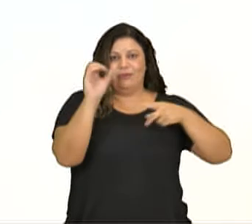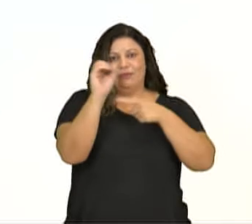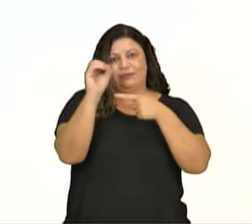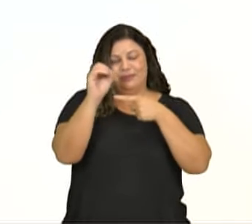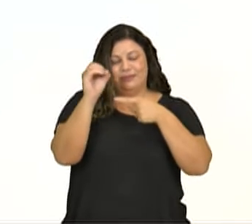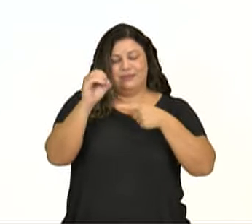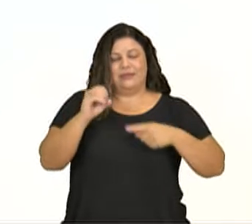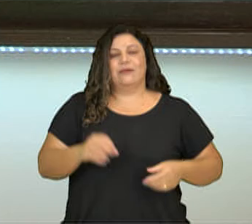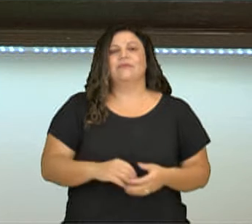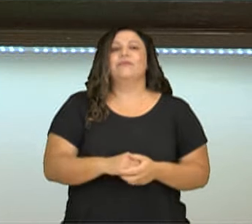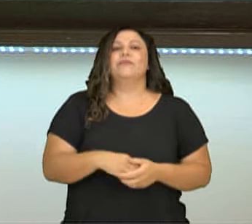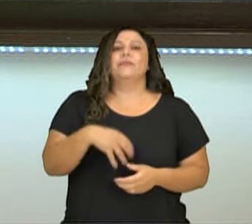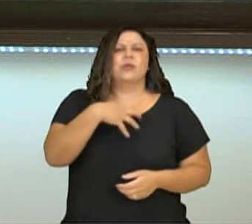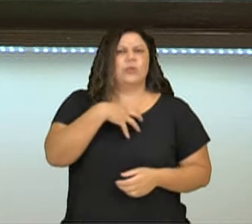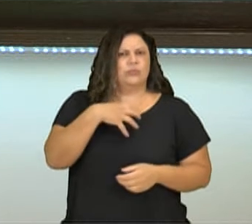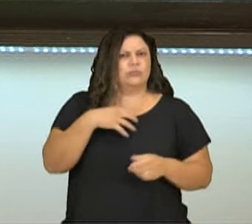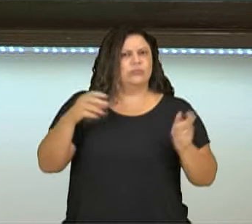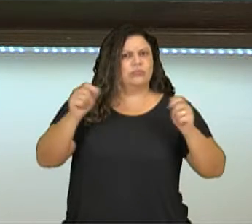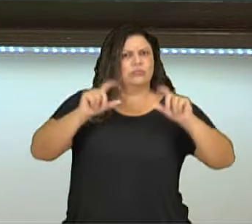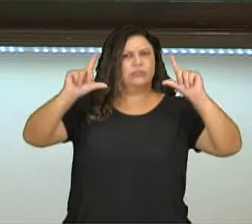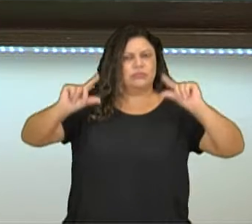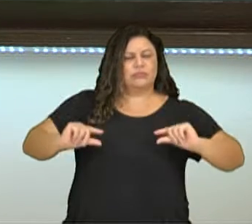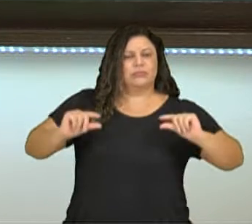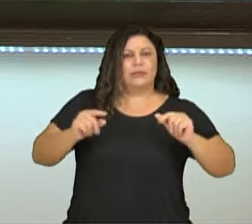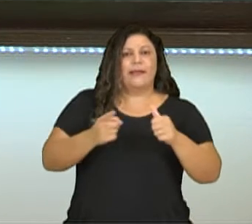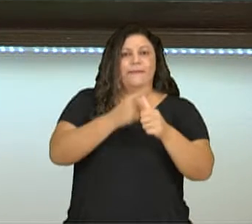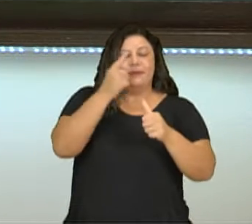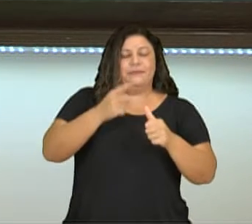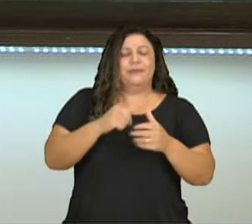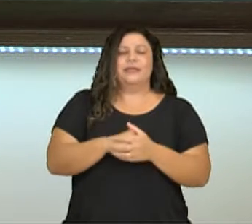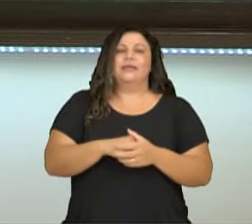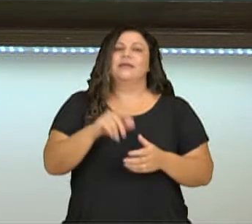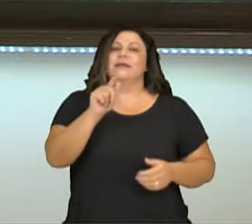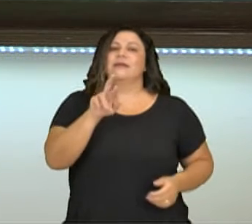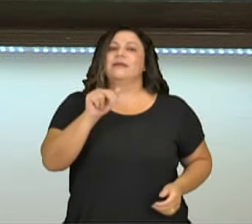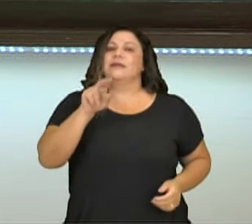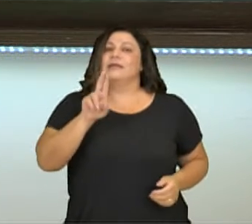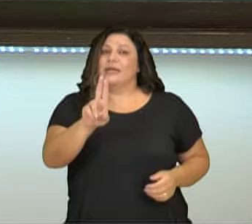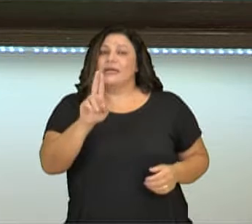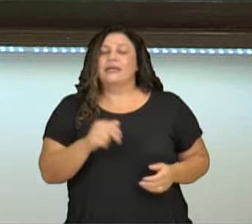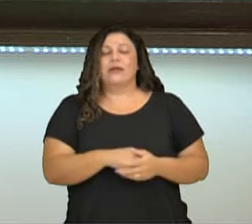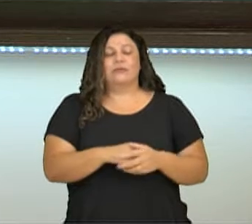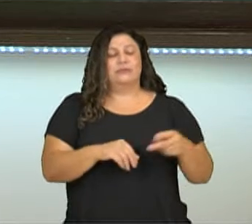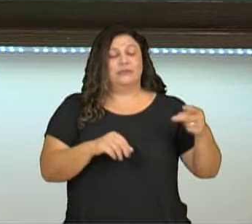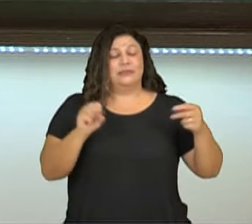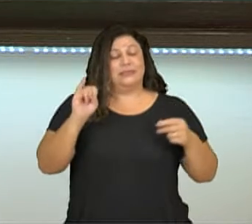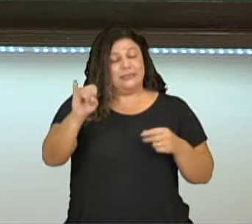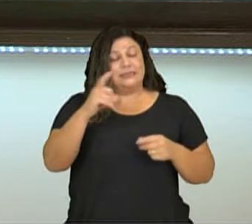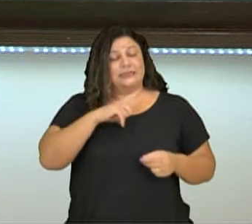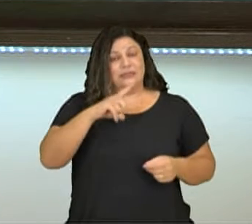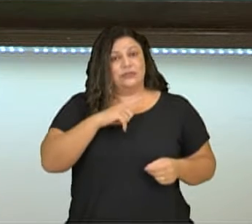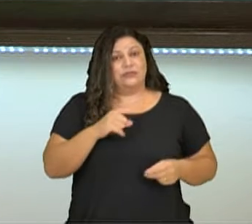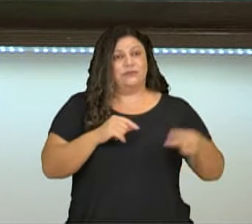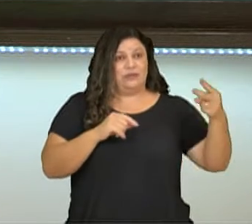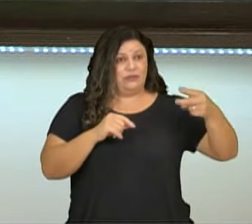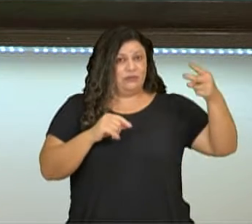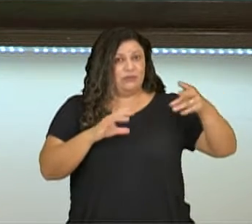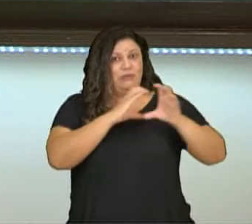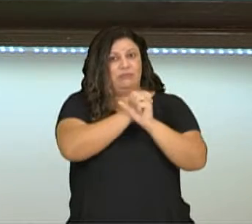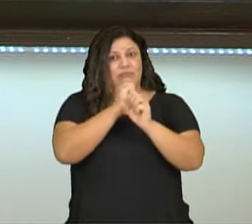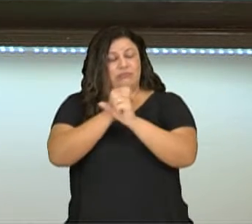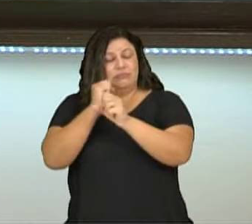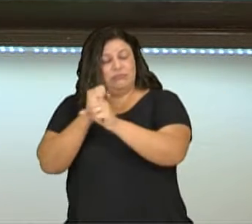ângulos para o primeiro quadrante, primeiro para ângulos em graus. Se o ângulo estiver no segundo quadrante, nós vamos fazer o cálculo